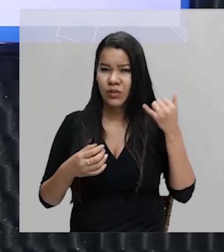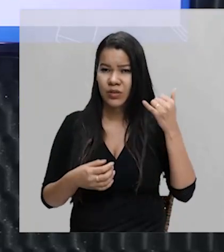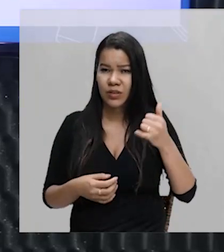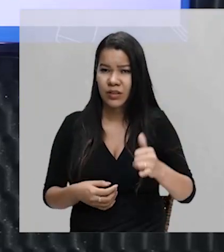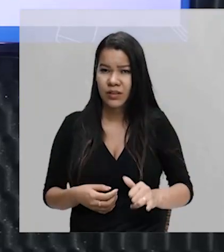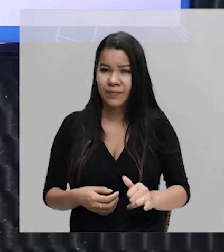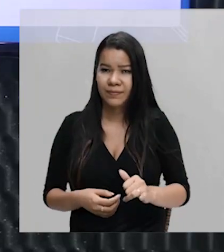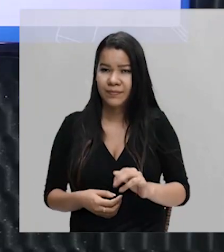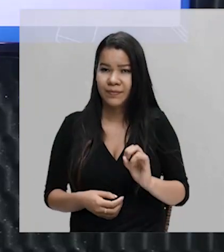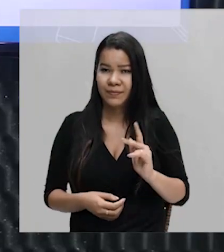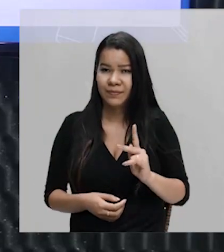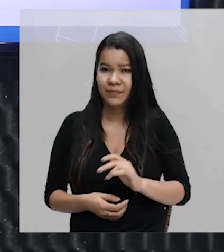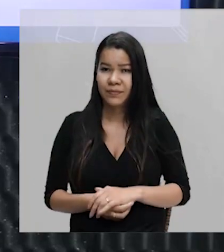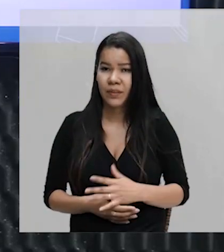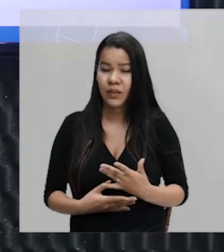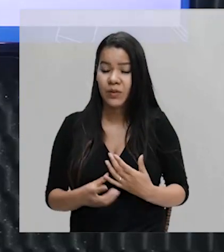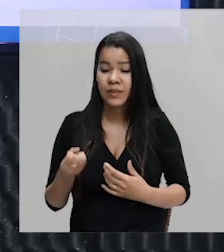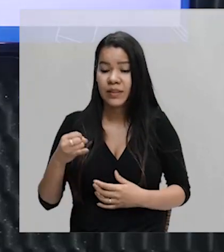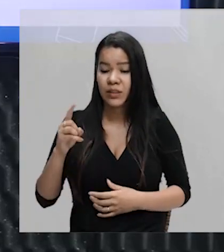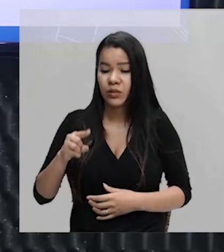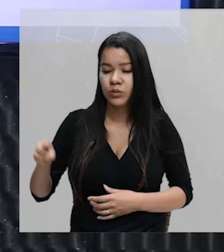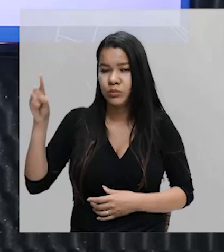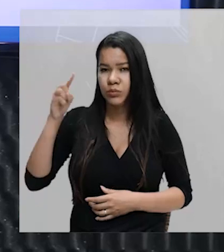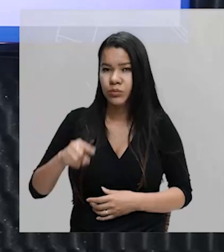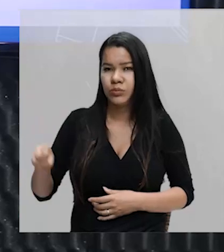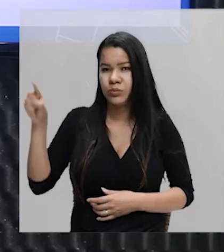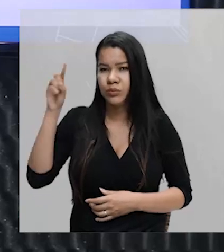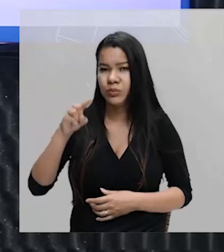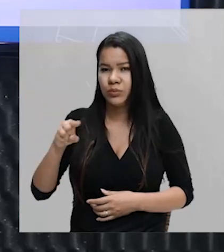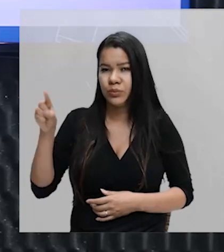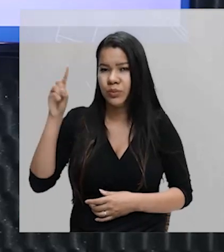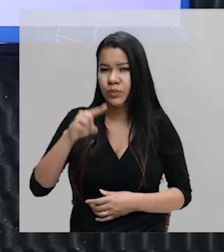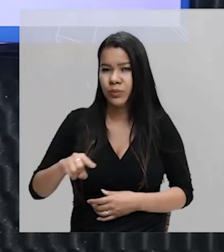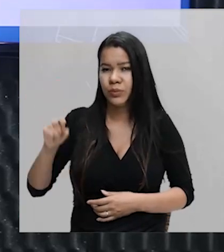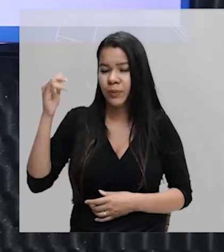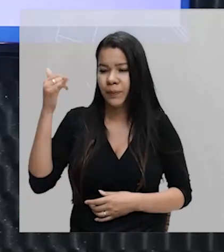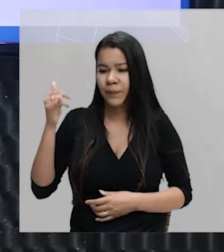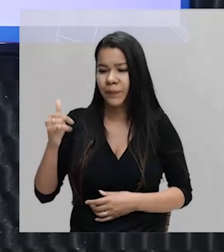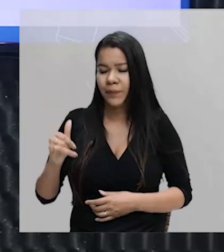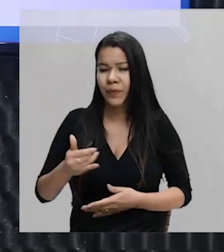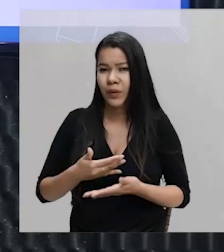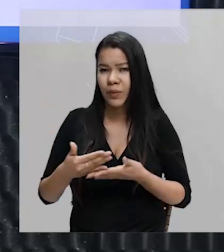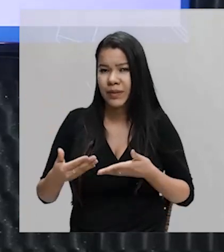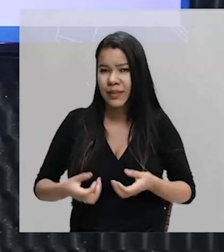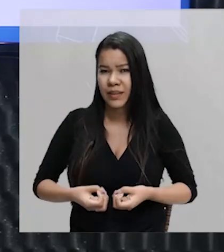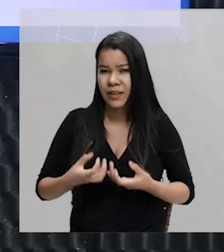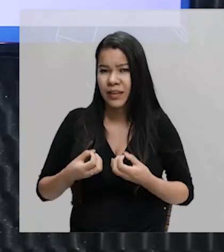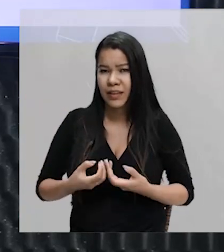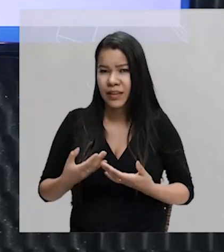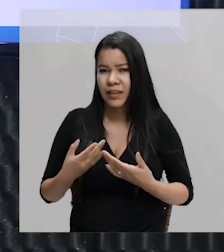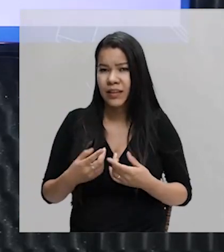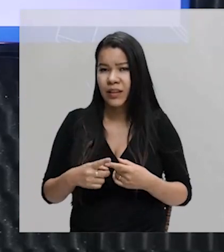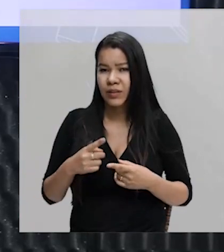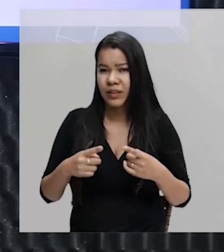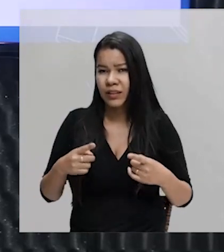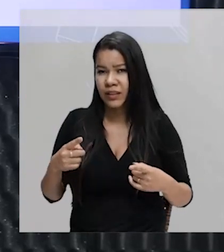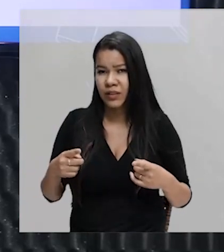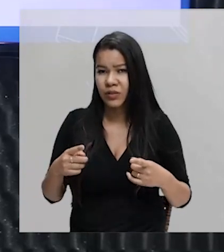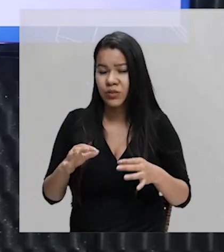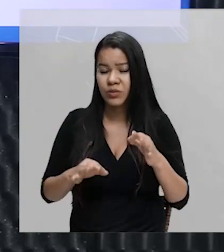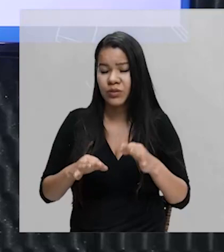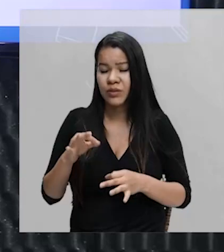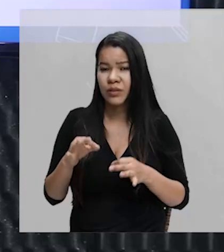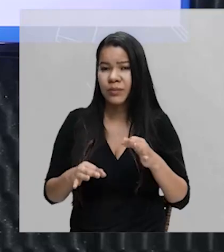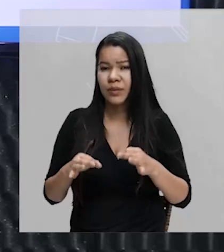induzida, certo? Então quando ele gira, a corrente elétrica ela começa a ser gerada ali, uma corrente alternada, né, justamente